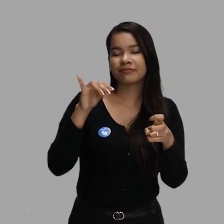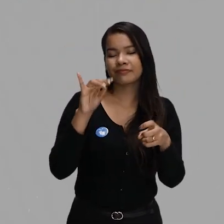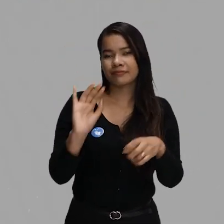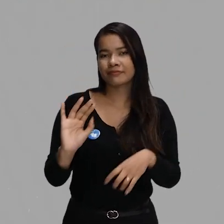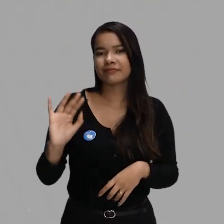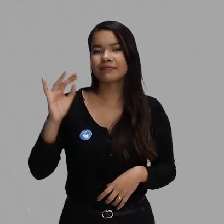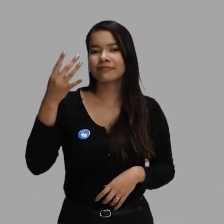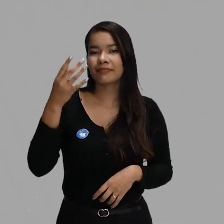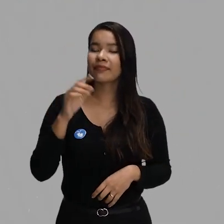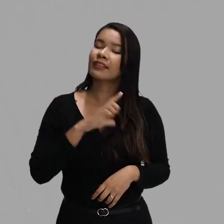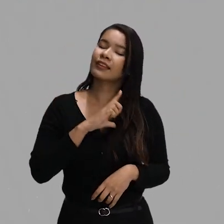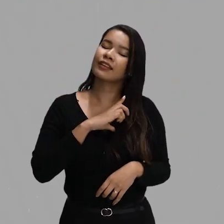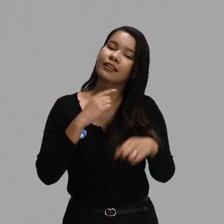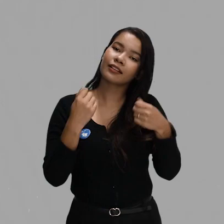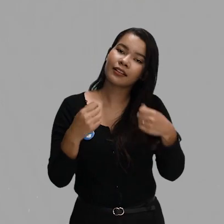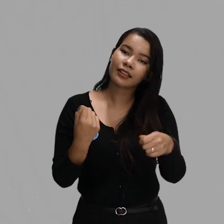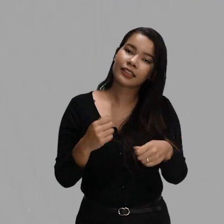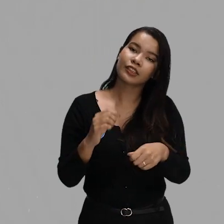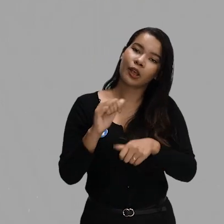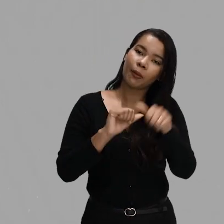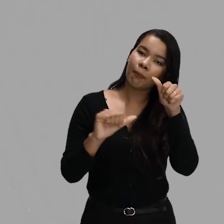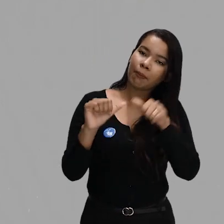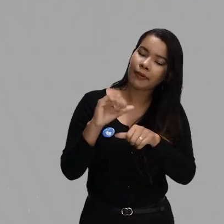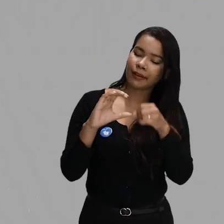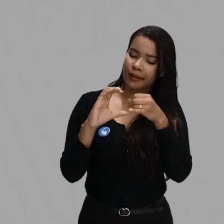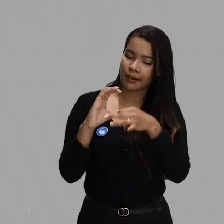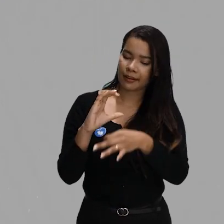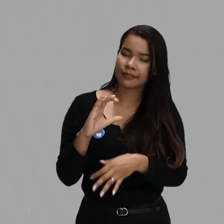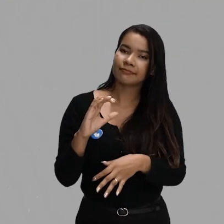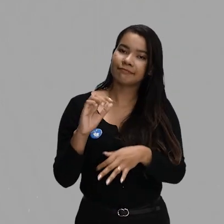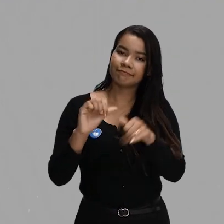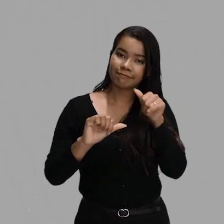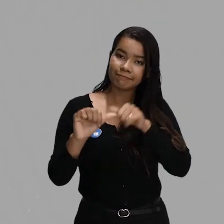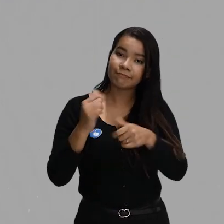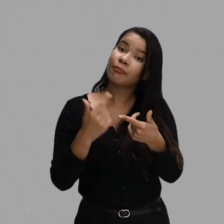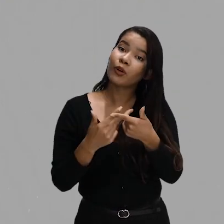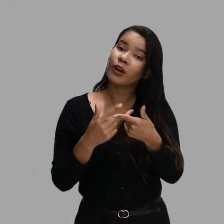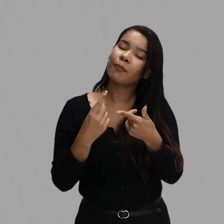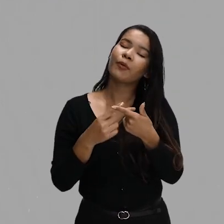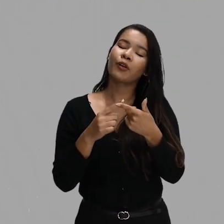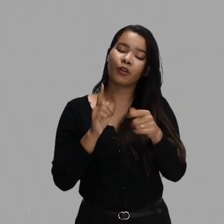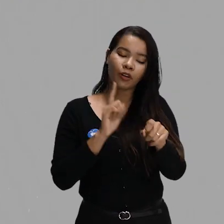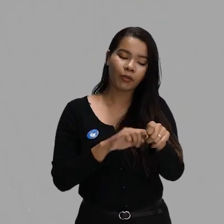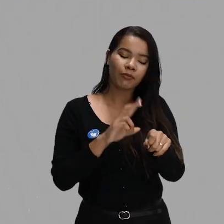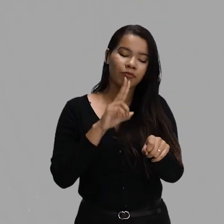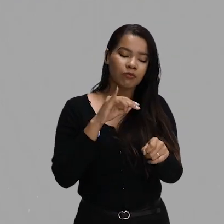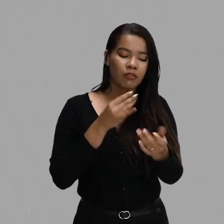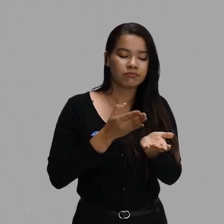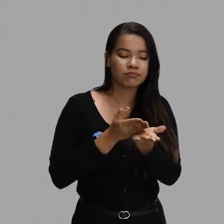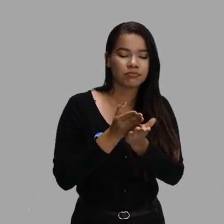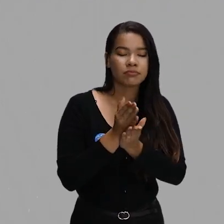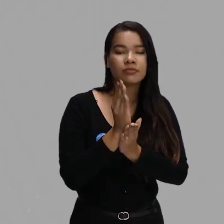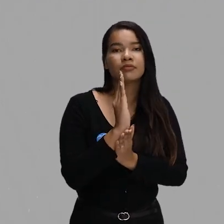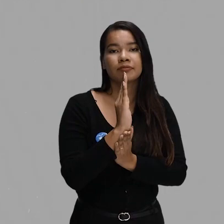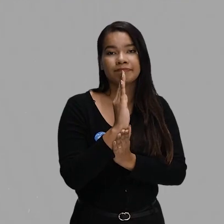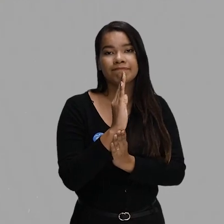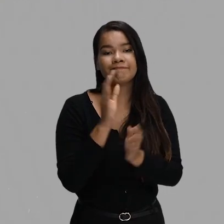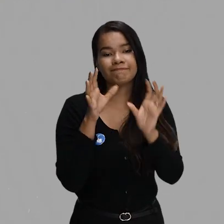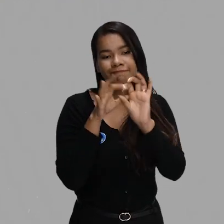e há uma necessidade de mudar. As características vão mudando. Por quê? Porque o tempo vai passando, o contexto vai